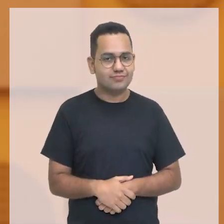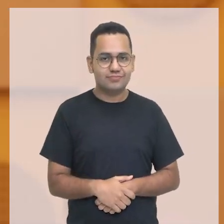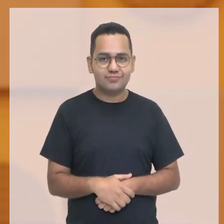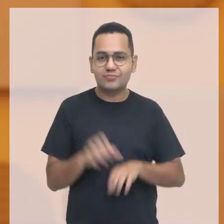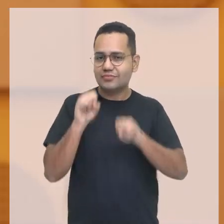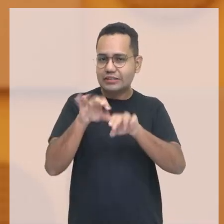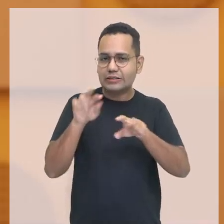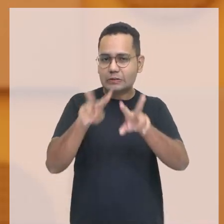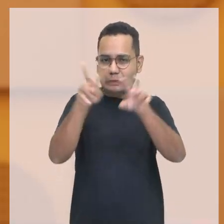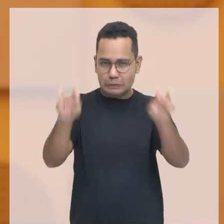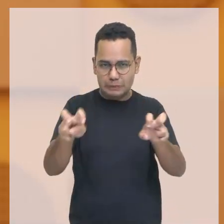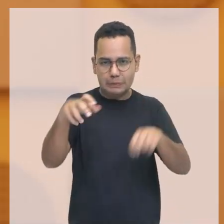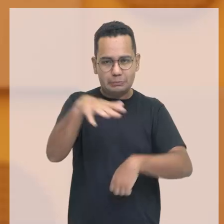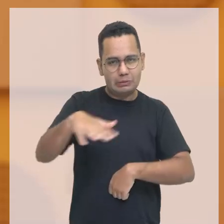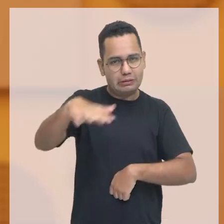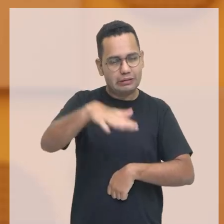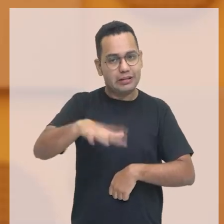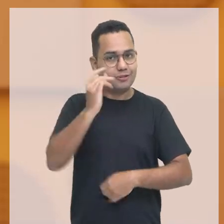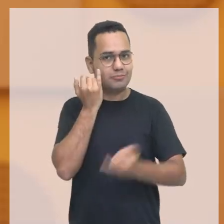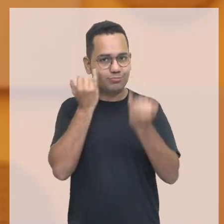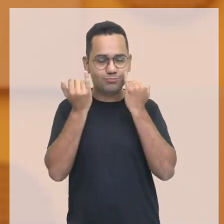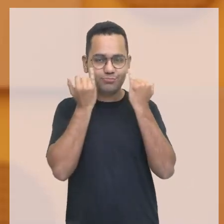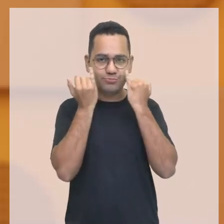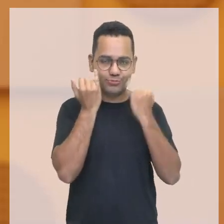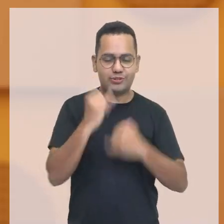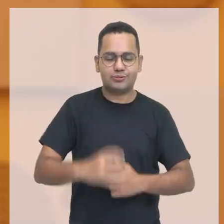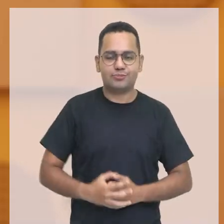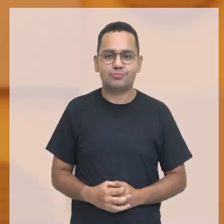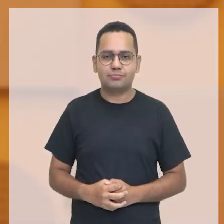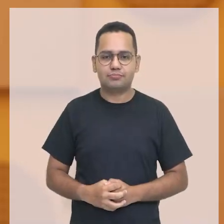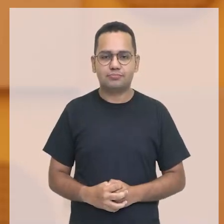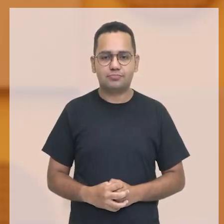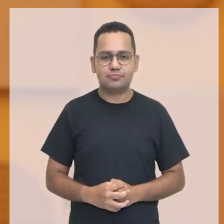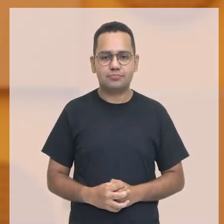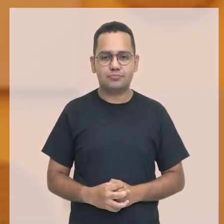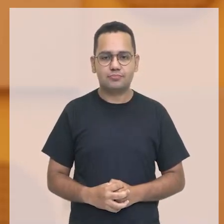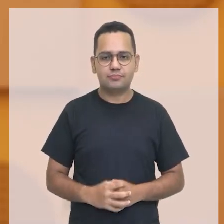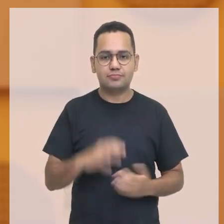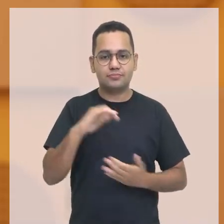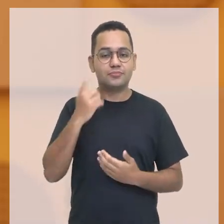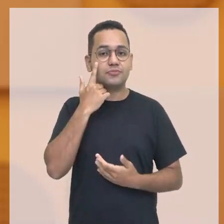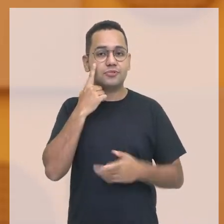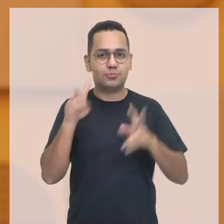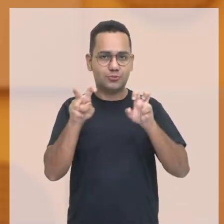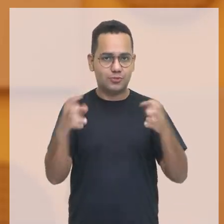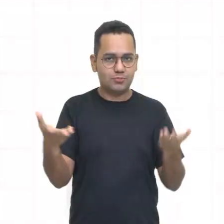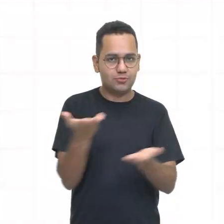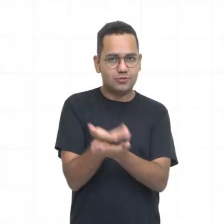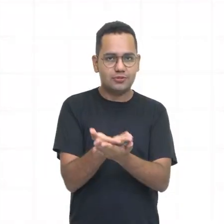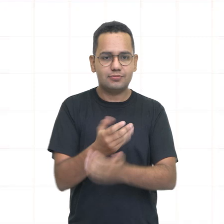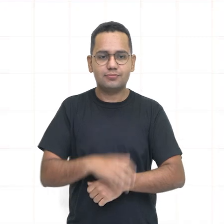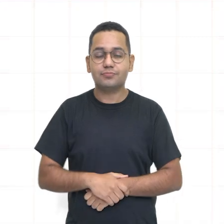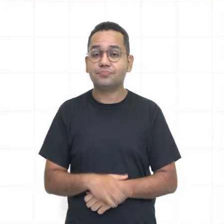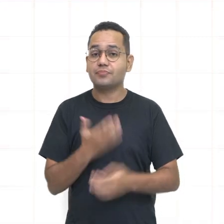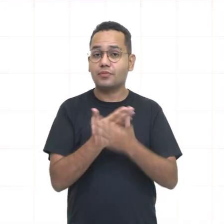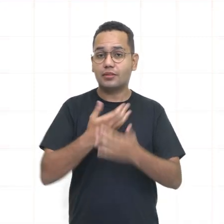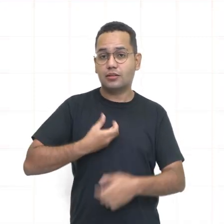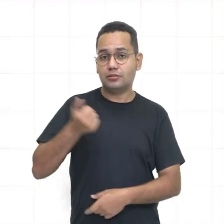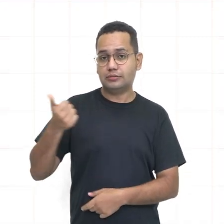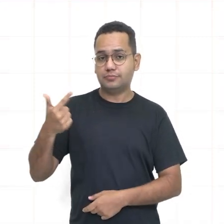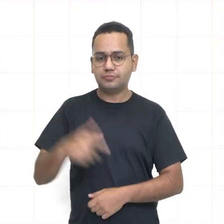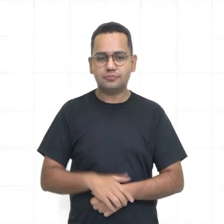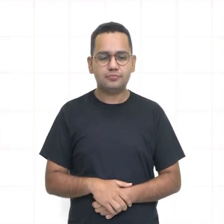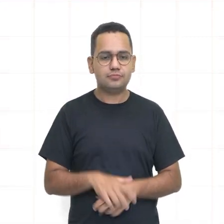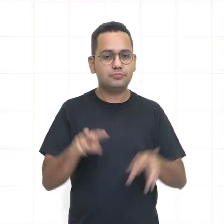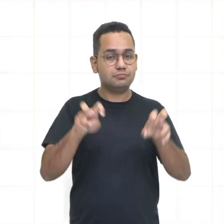anfitrião nessa nossa viagem magnífica pelo conhecimento da História. Então vamos a ela, ao tema da nossa aula. Aula de